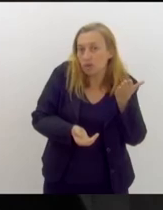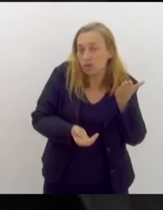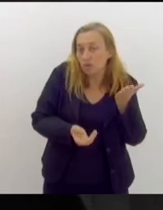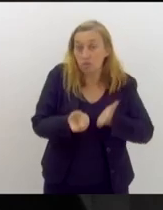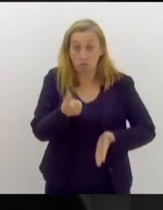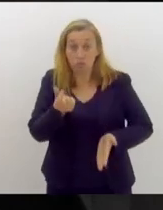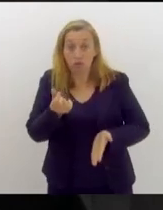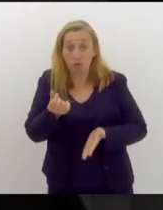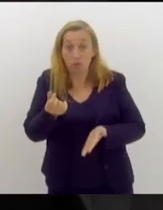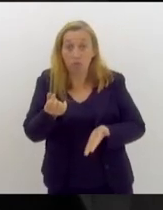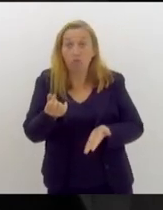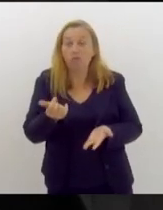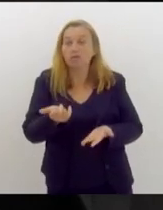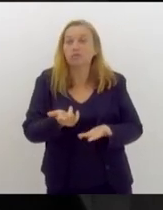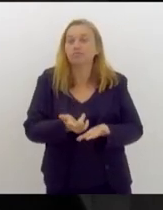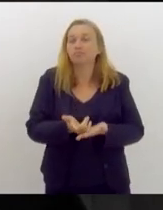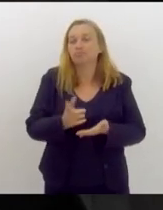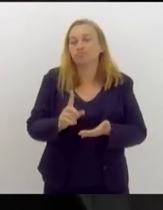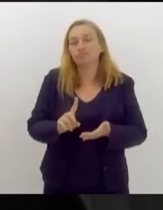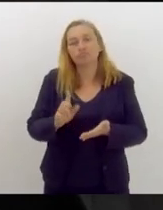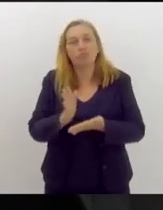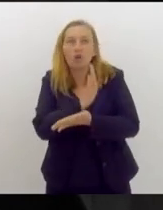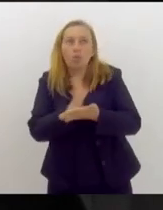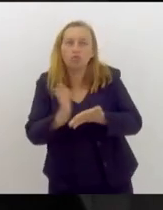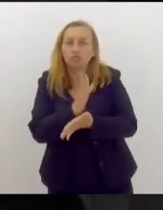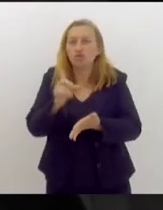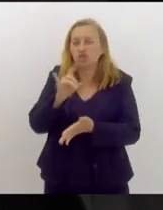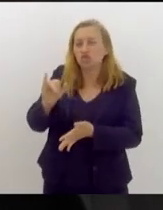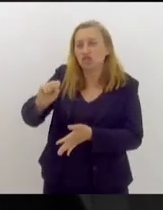e alguns dias depois